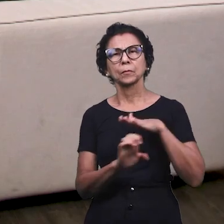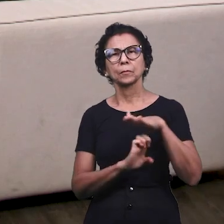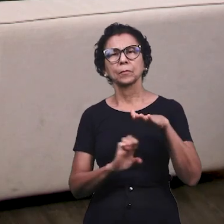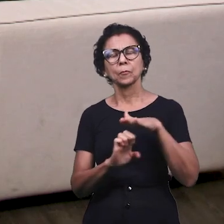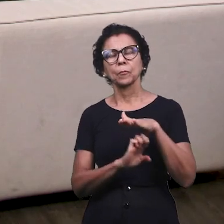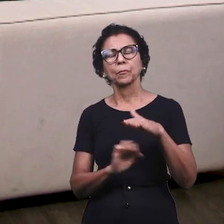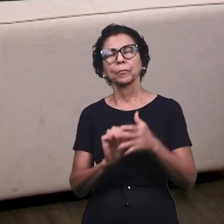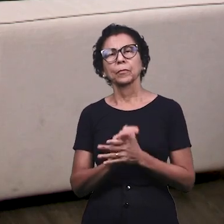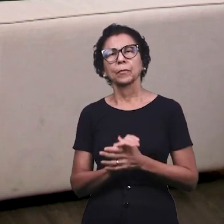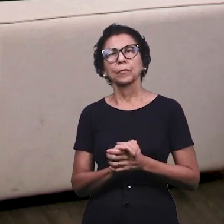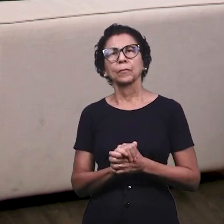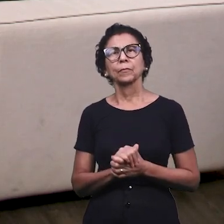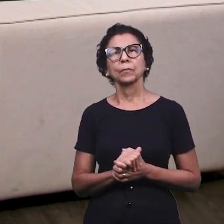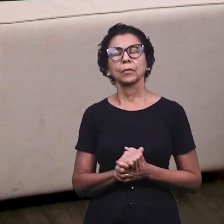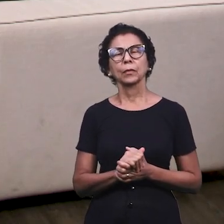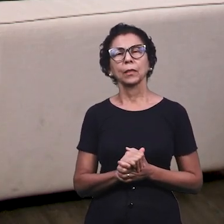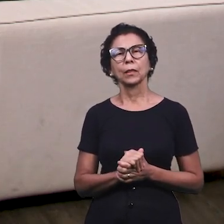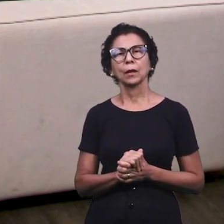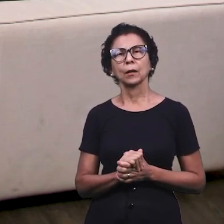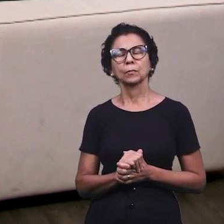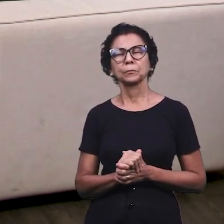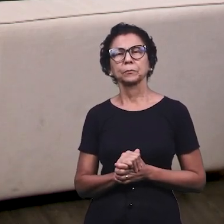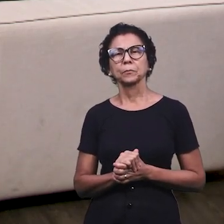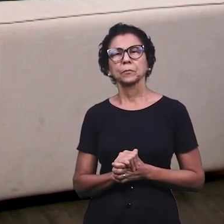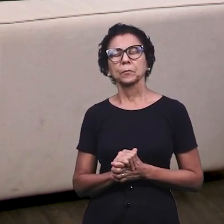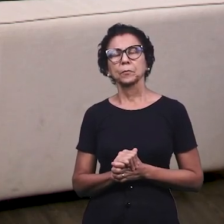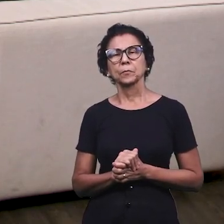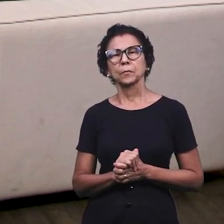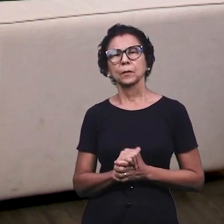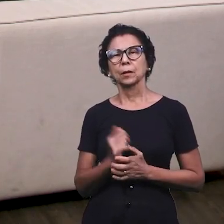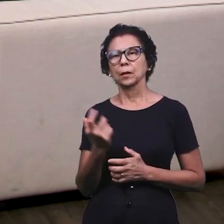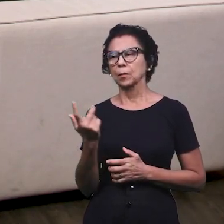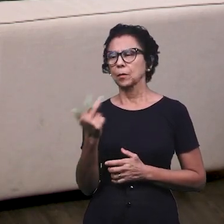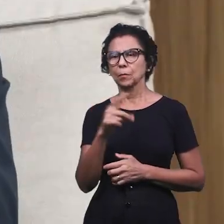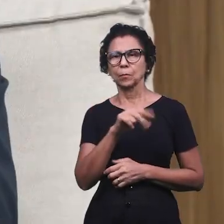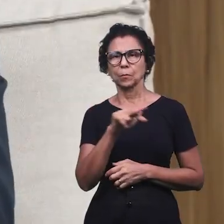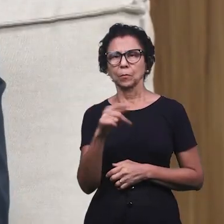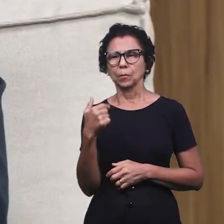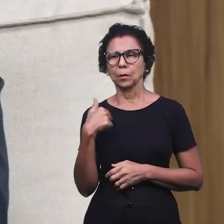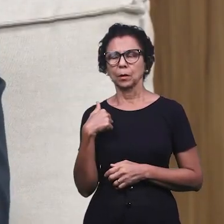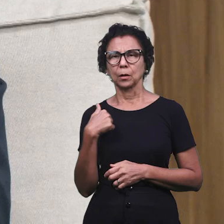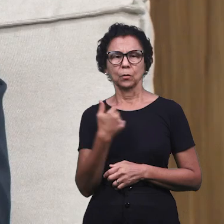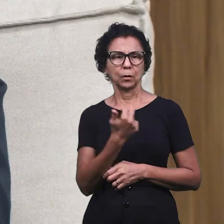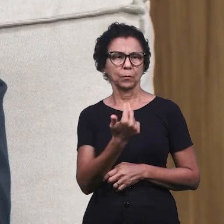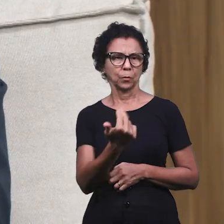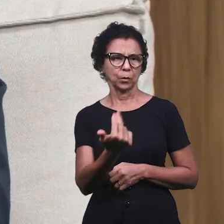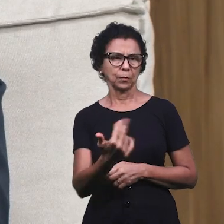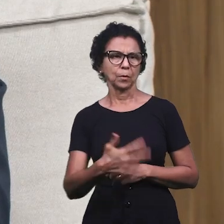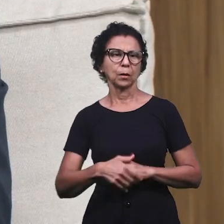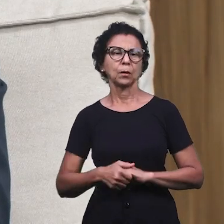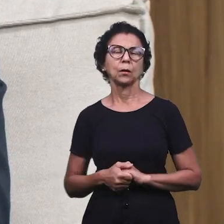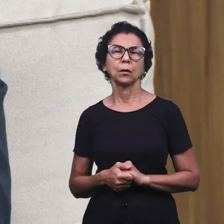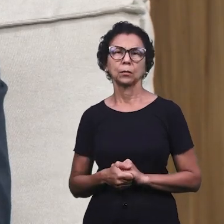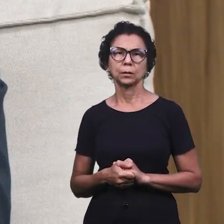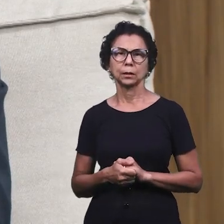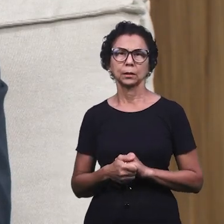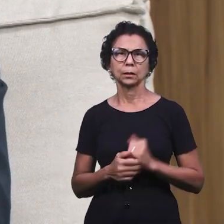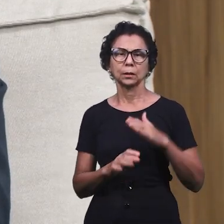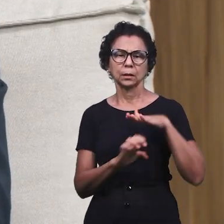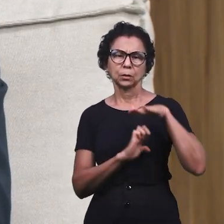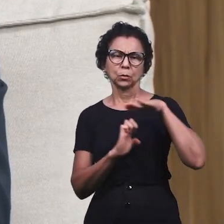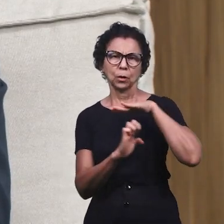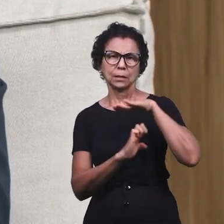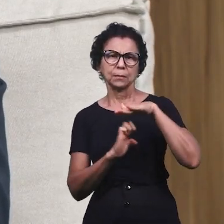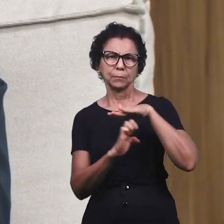é uma empresa nossa, minha, do meu irmão, com alguns outros sócios, que tem aí uma experiência maior aí do comércio exterior. Um dos nossos sócios